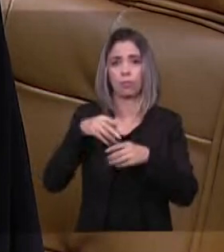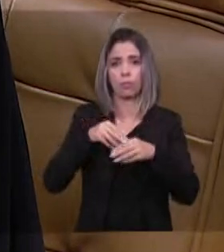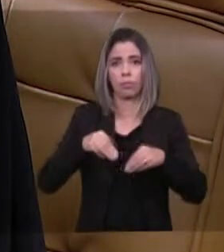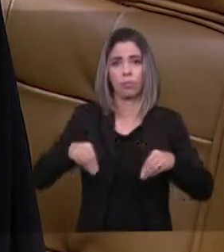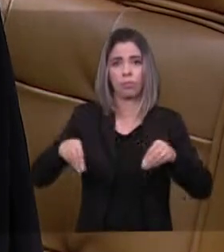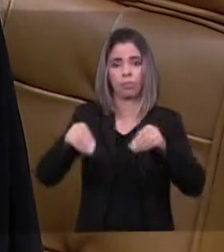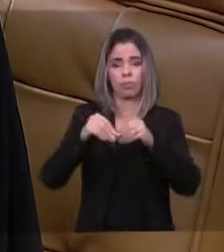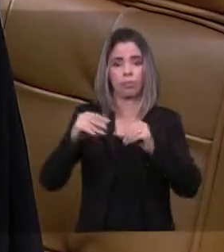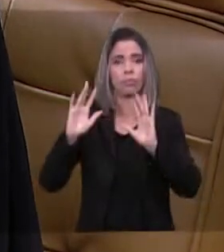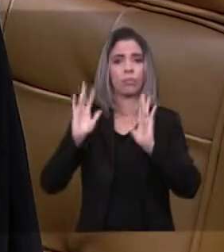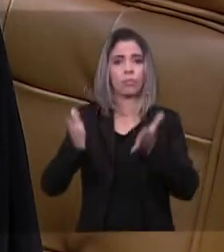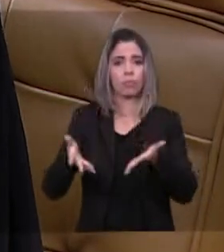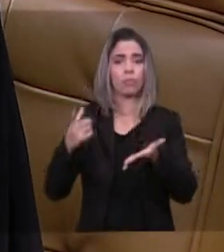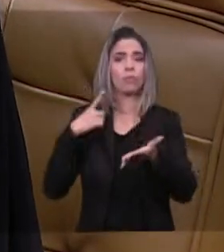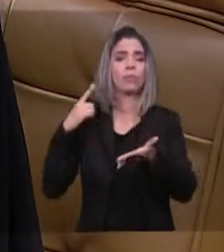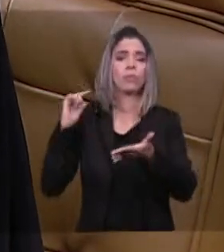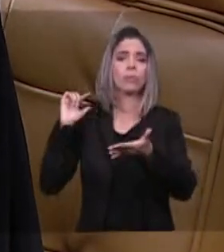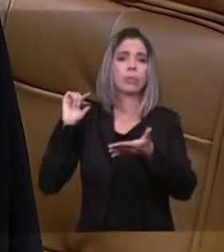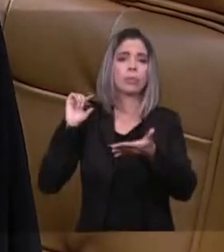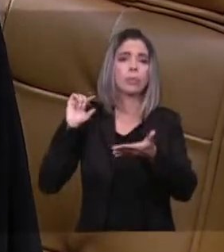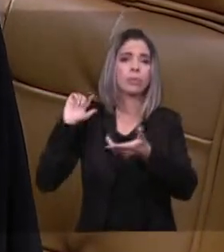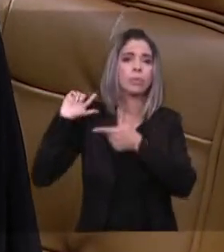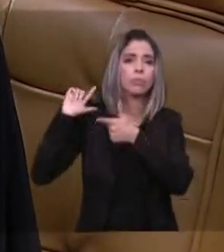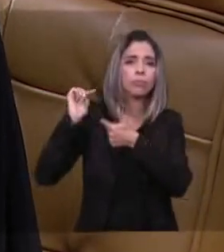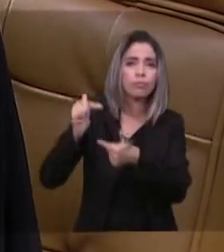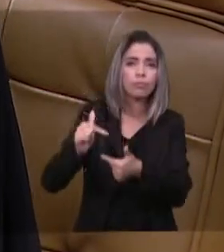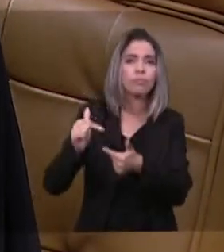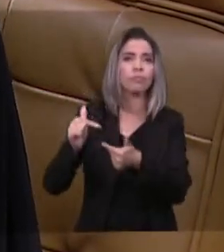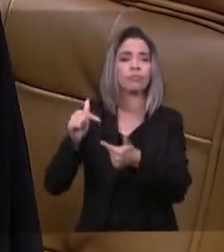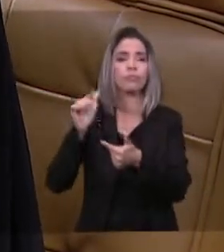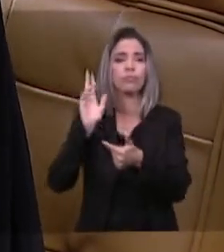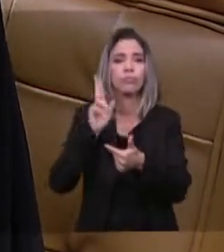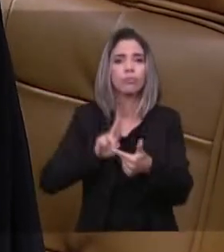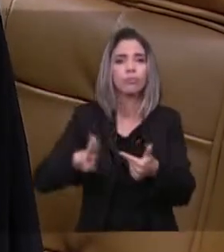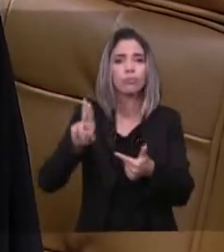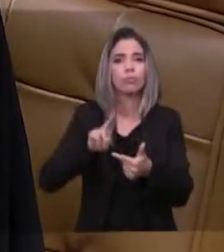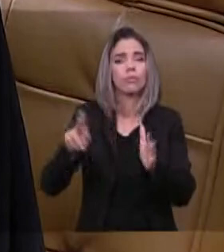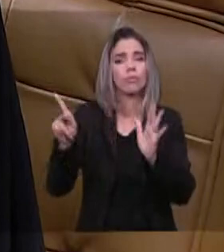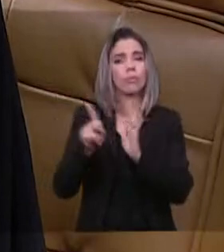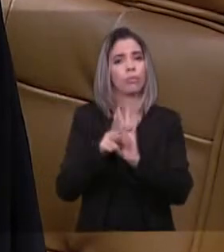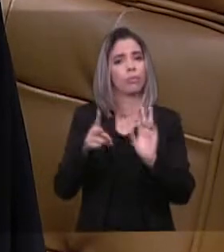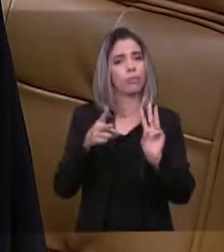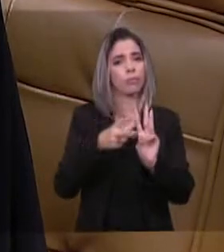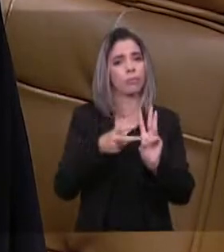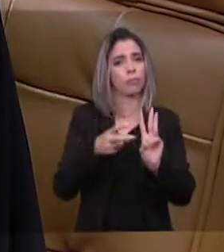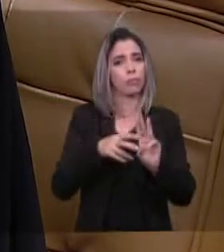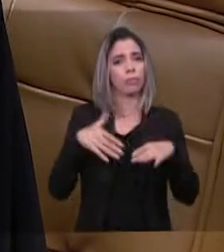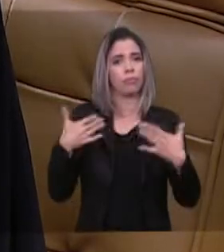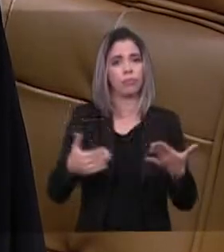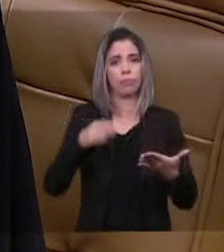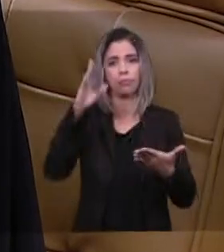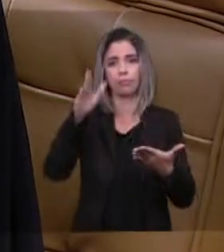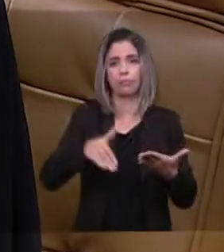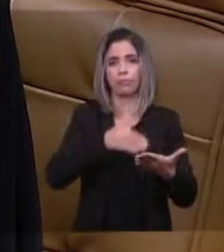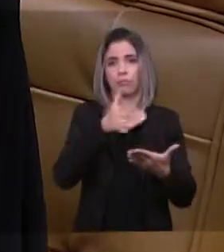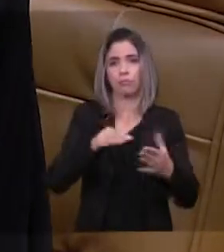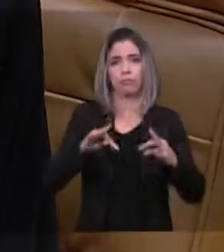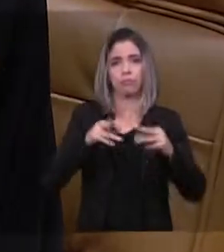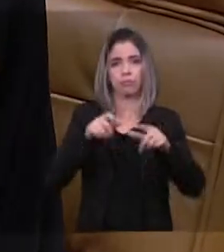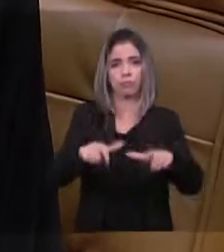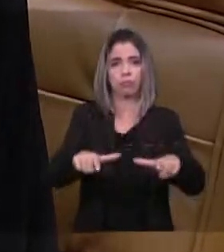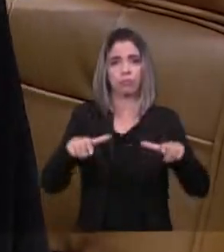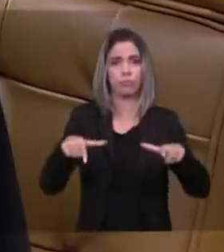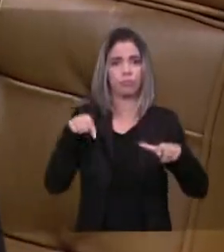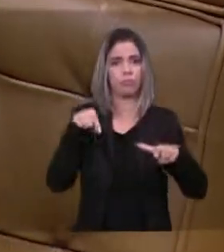tradicionalmente ocupadas por comunidades indígenas, declarando nulos e extintos quaisquer títulos sobre eles existentes.